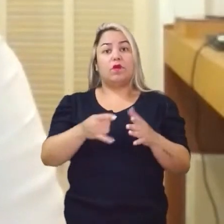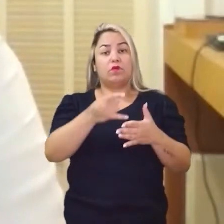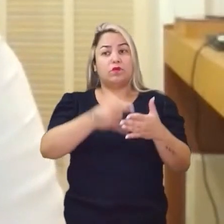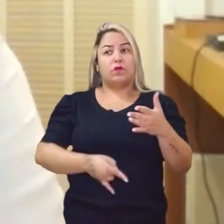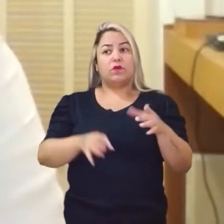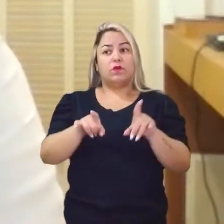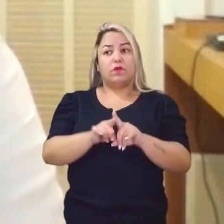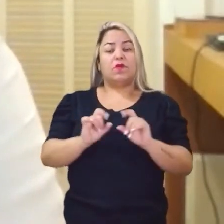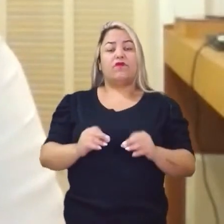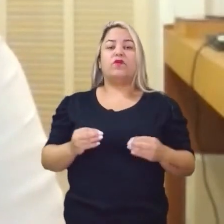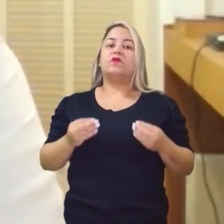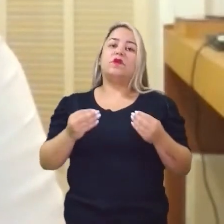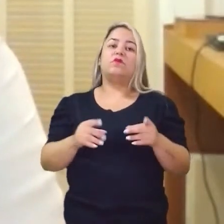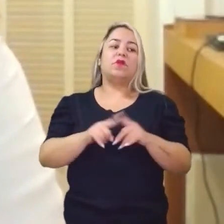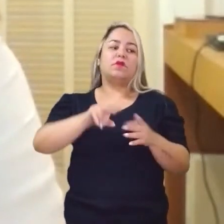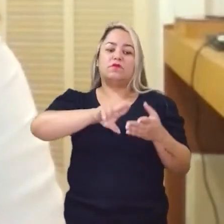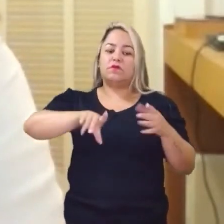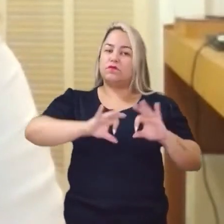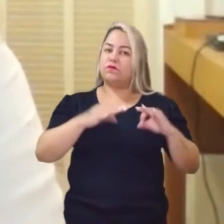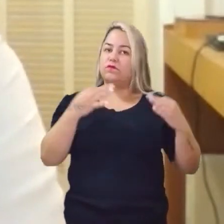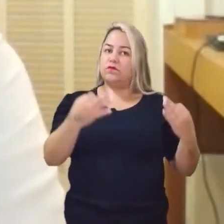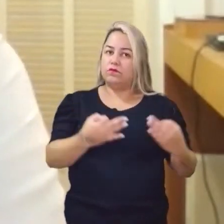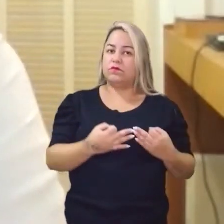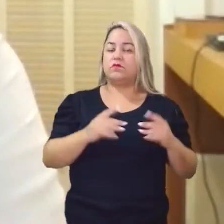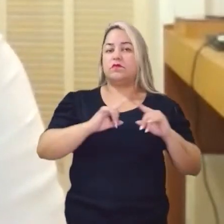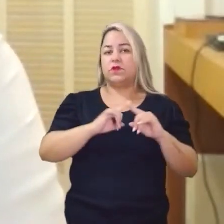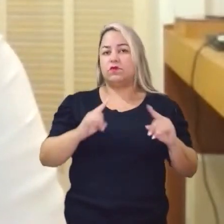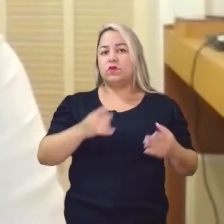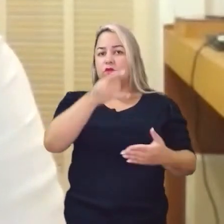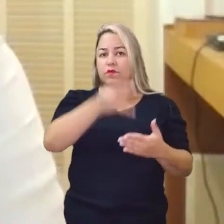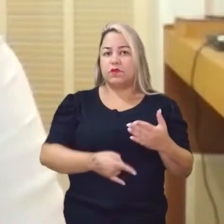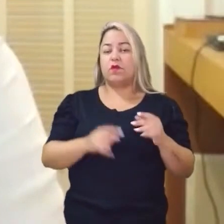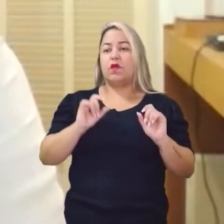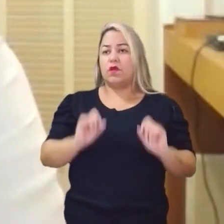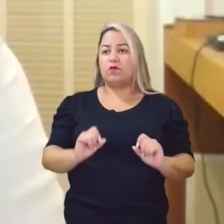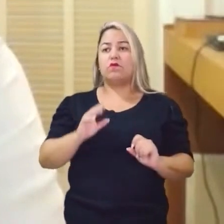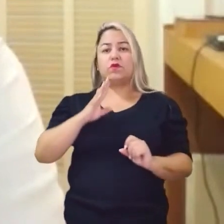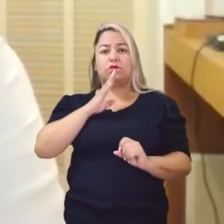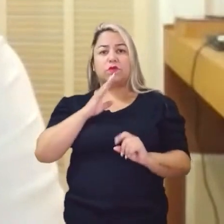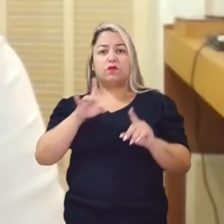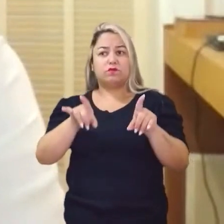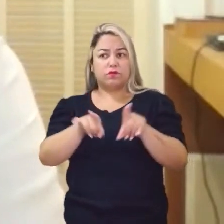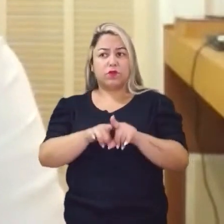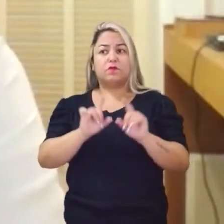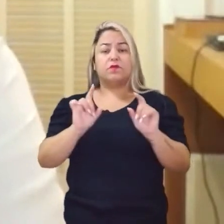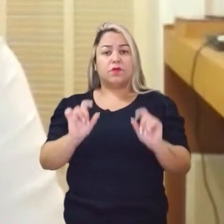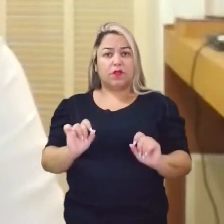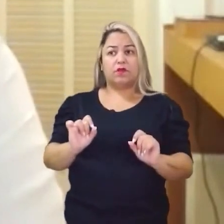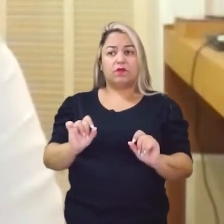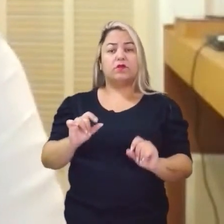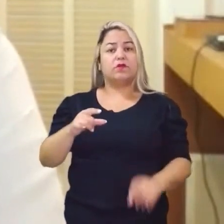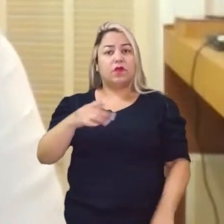obtido pela dona Eunice Paiva, que foi entregue para várias famílias, porém aquele documento era apenas um reconhecimento formal de